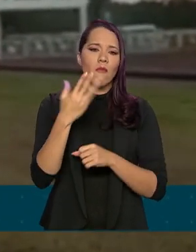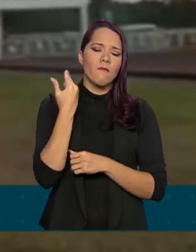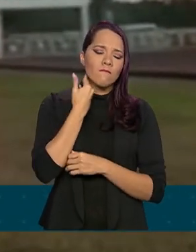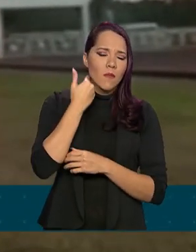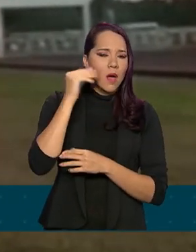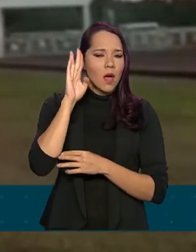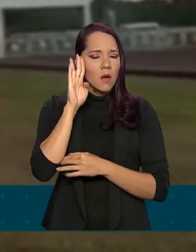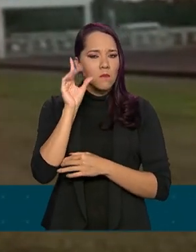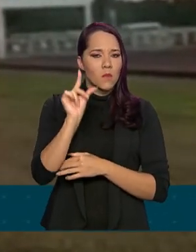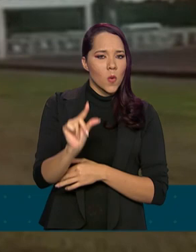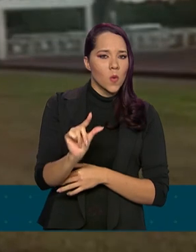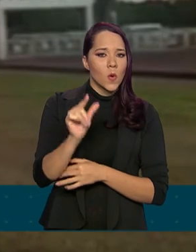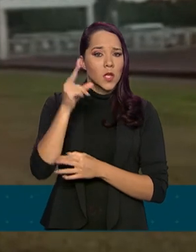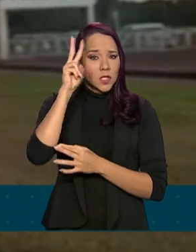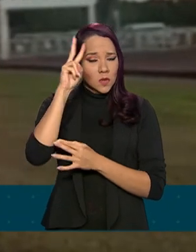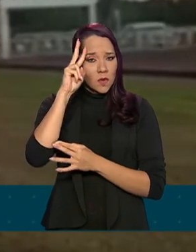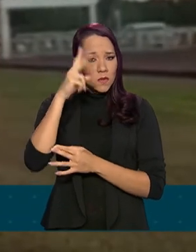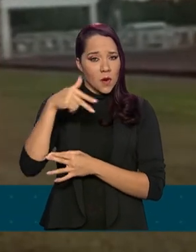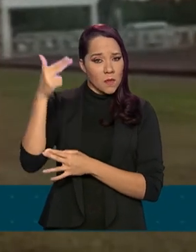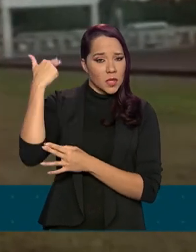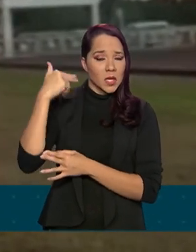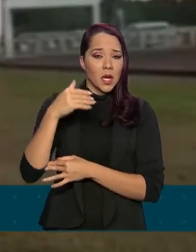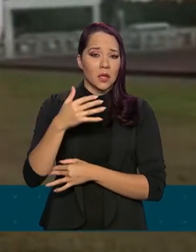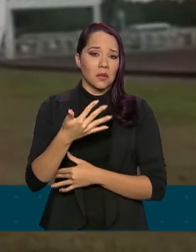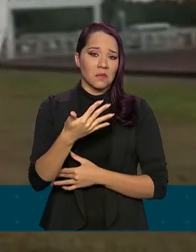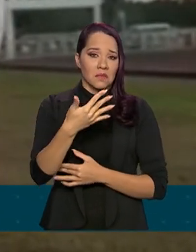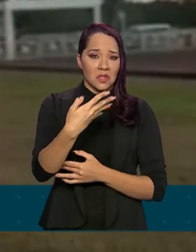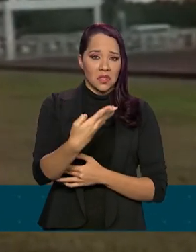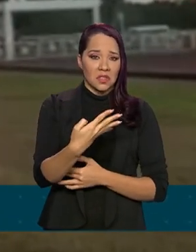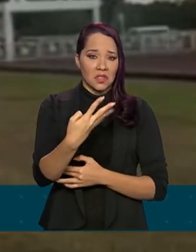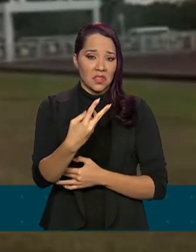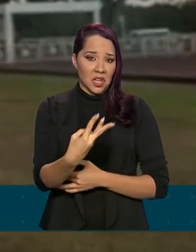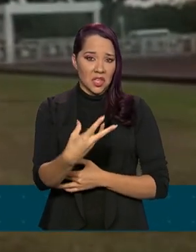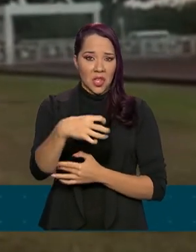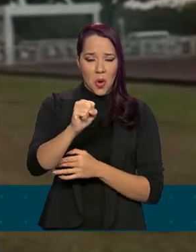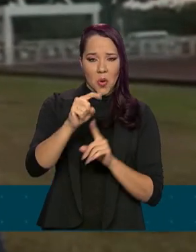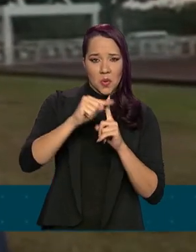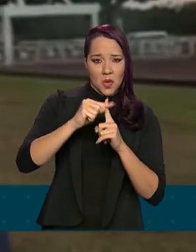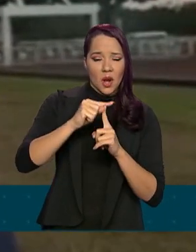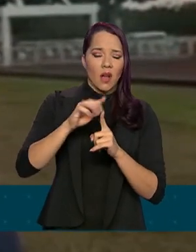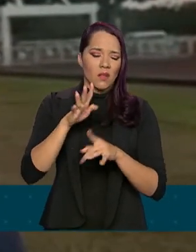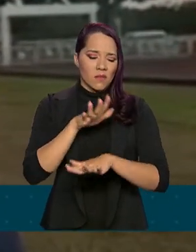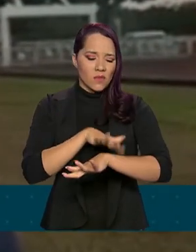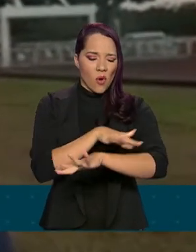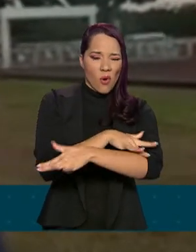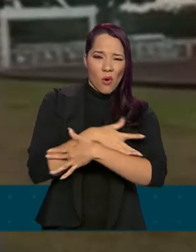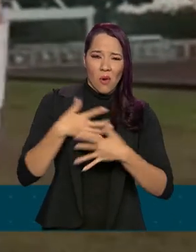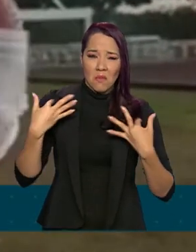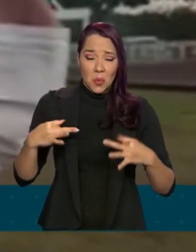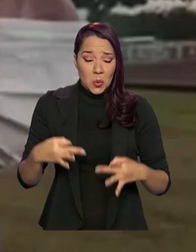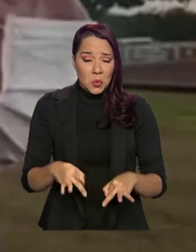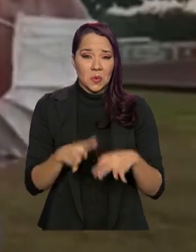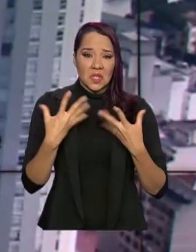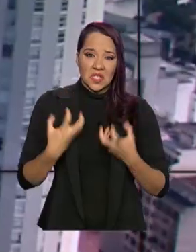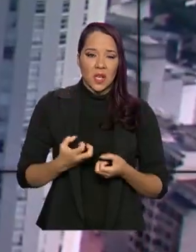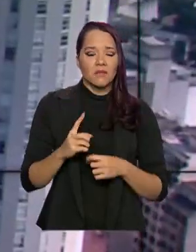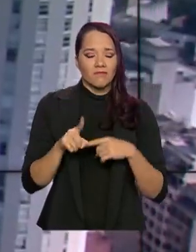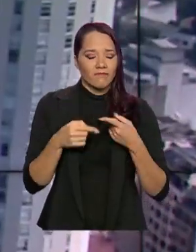na segunda-feira retrasada, 38 graus, um pouco de cansaço, umas dores musculares e, no resto, tudo bem.